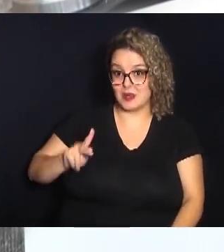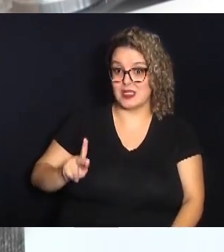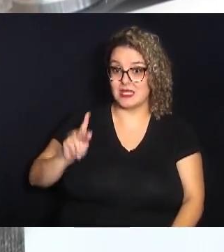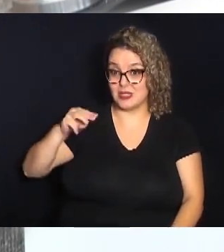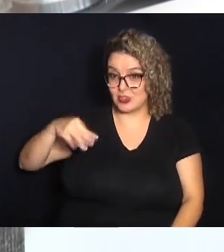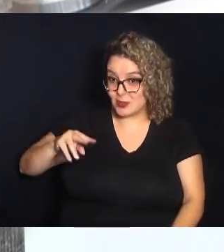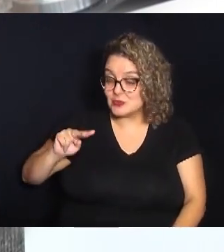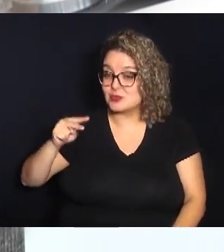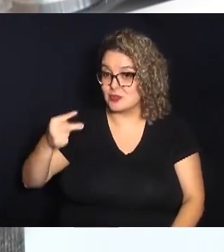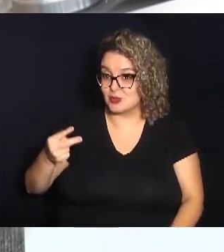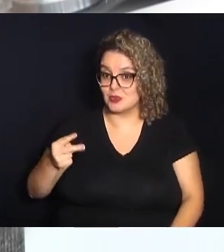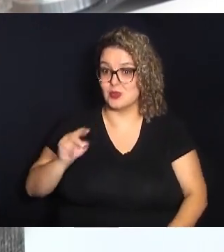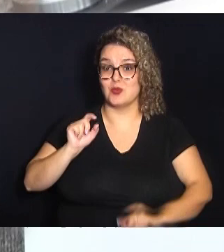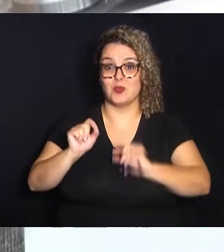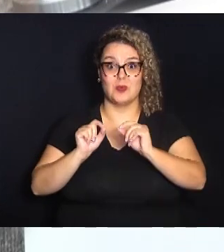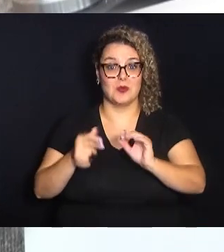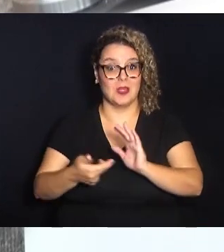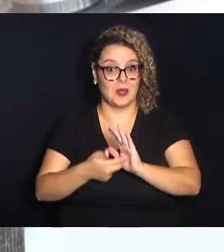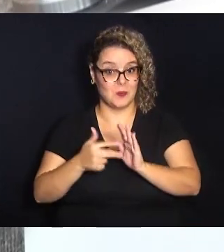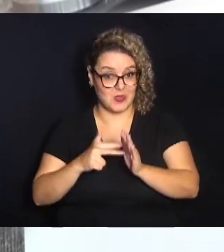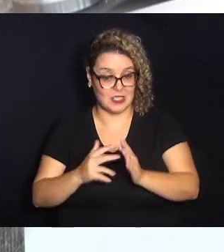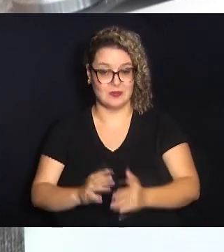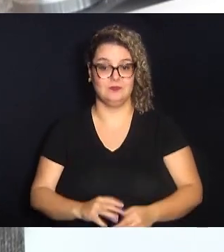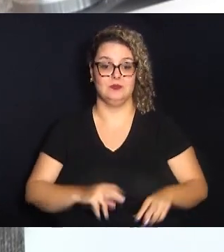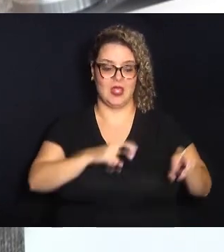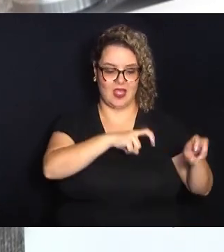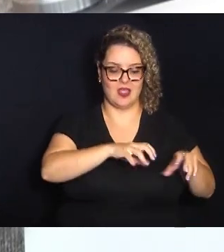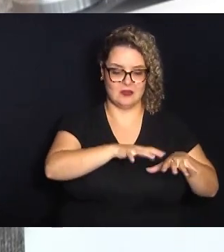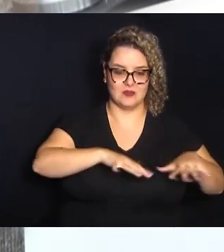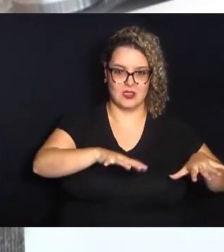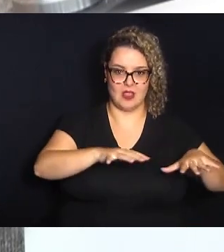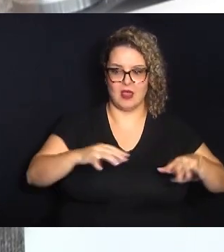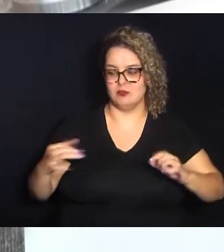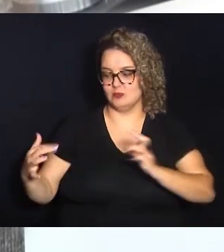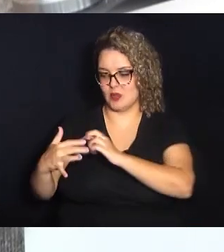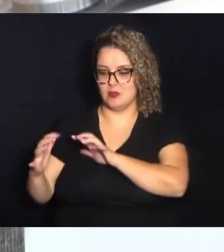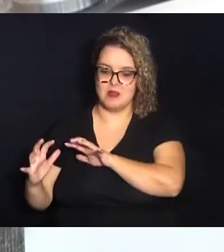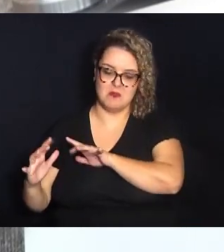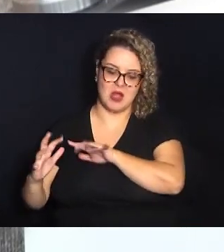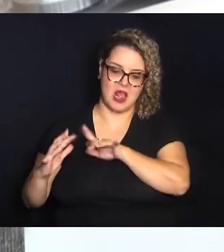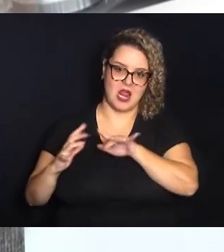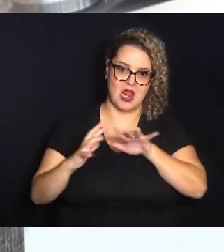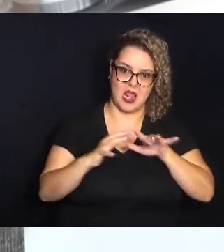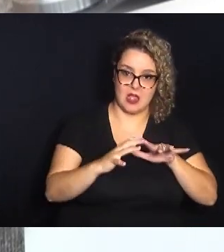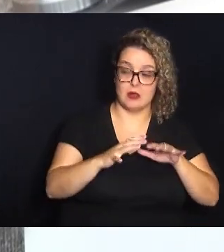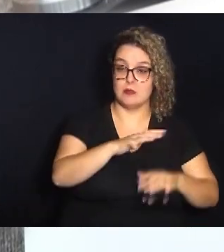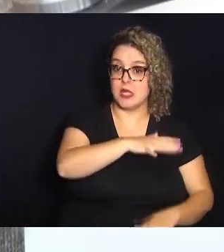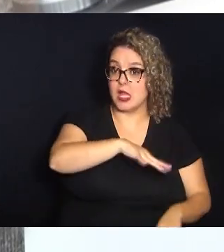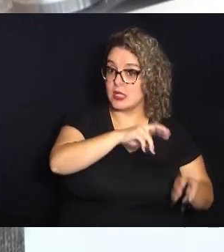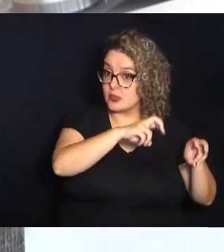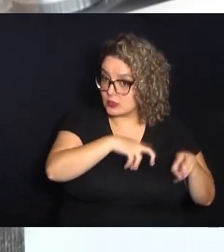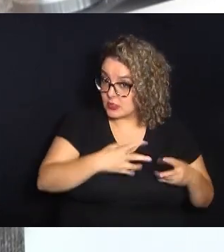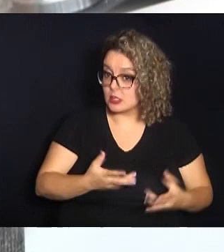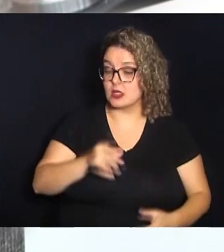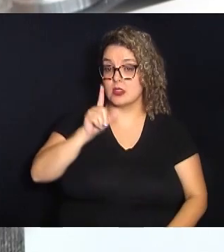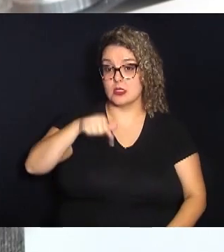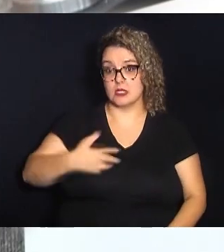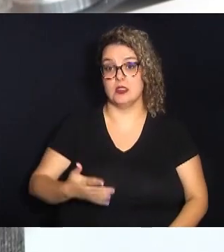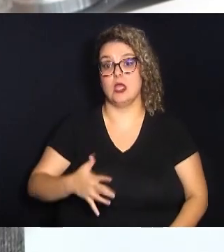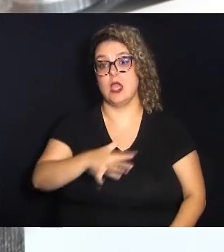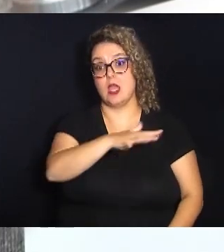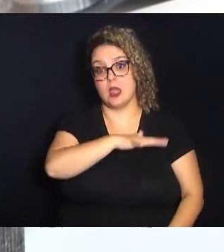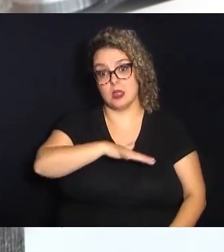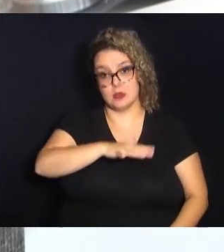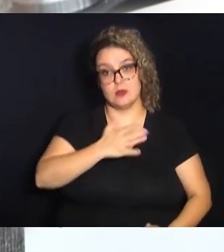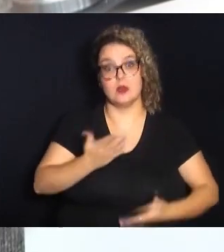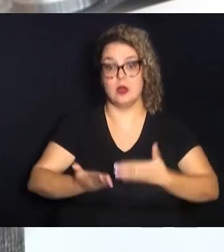qu Ou seja você vai jogar eh mais população para uma área área rural que é uma